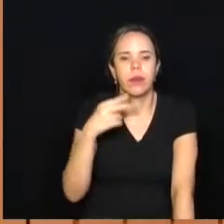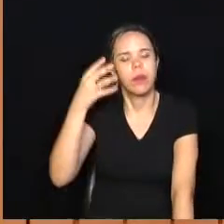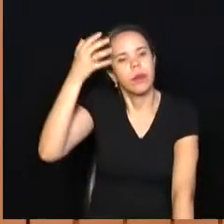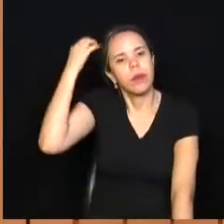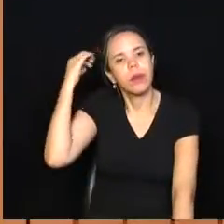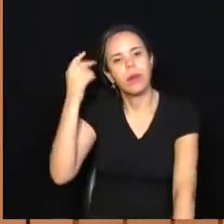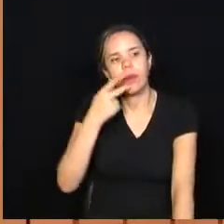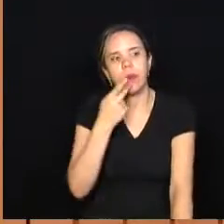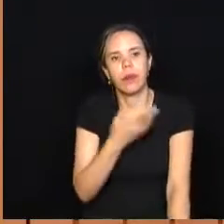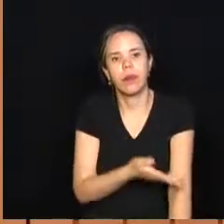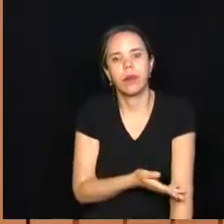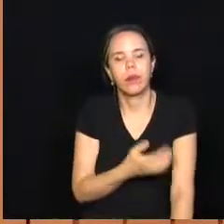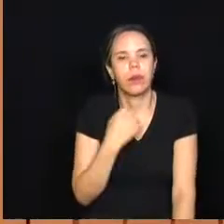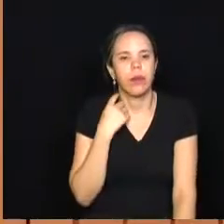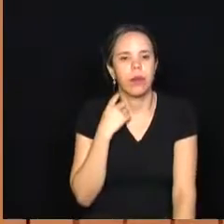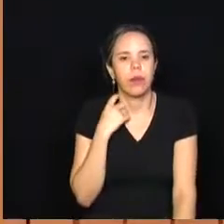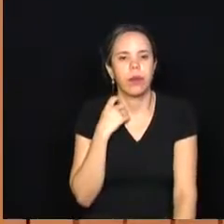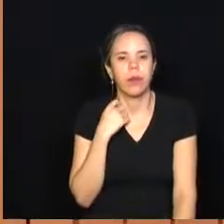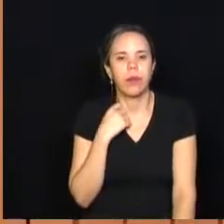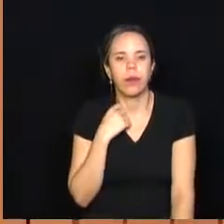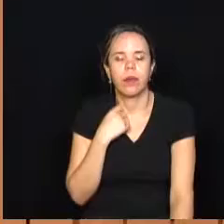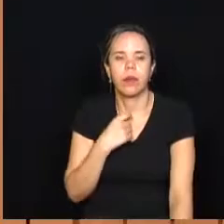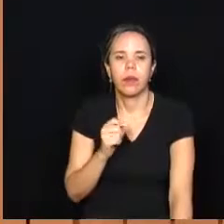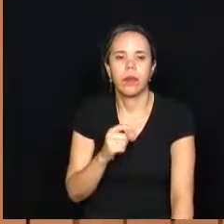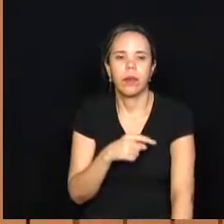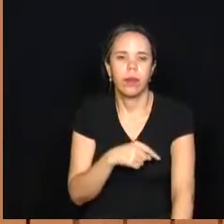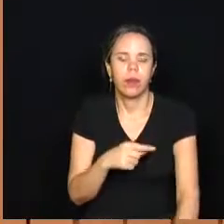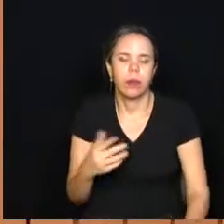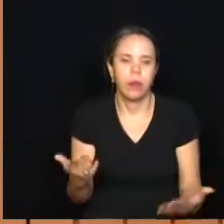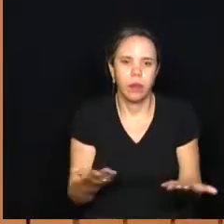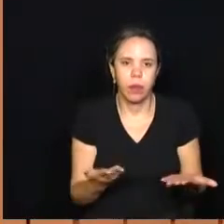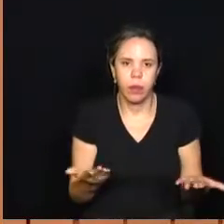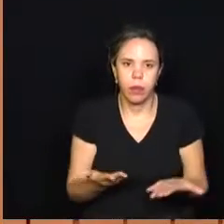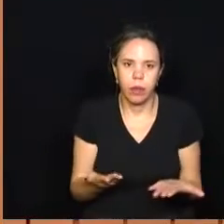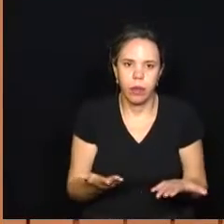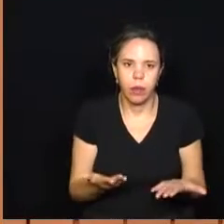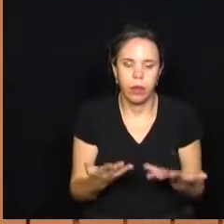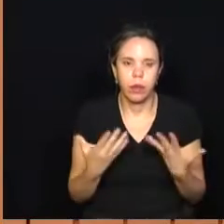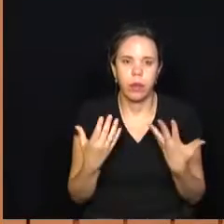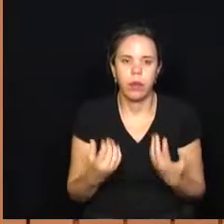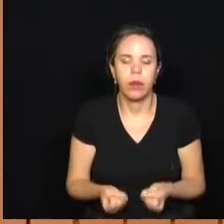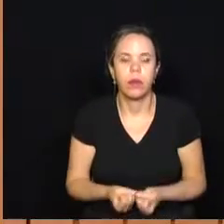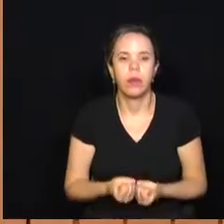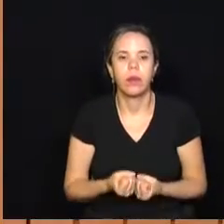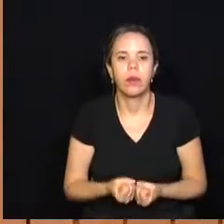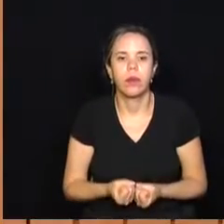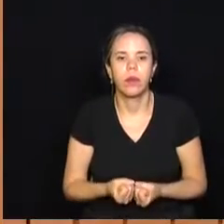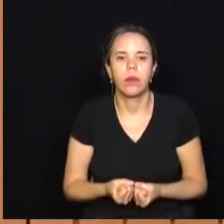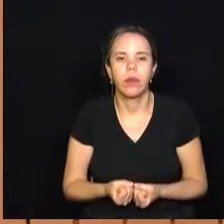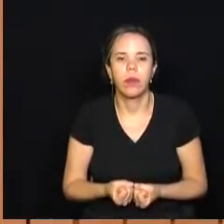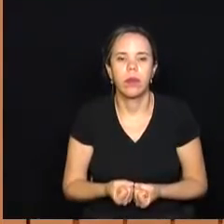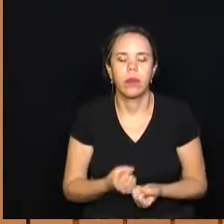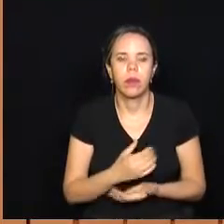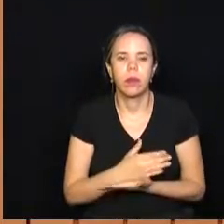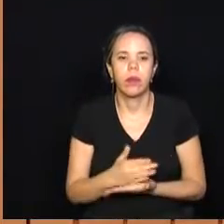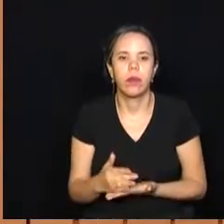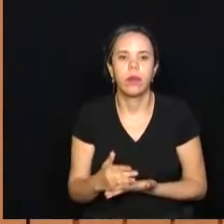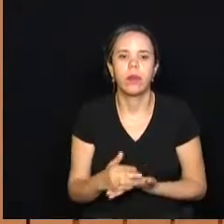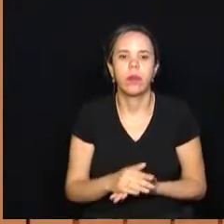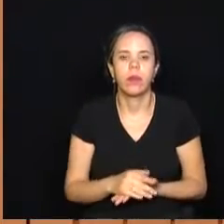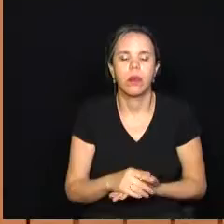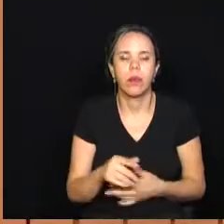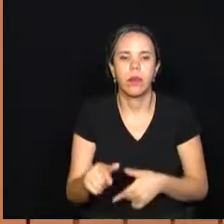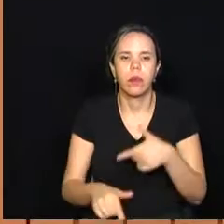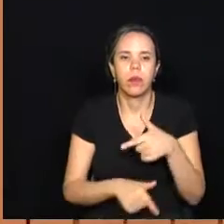da Farmácia, que ele hoje está assumindo, está começando. E é um